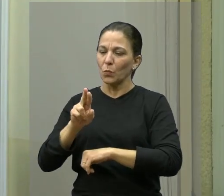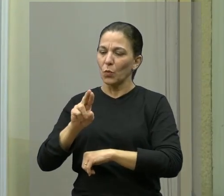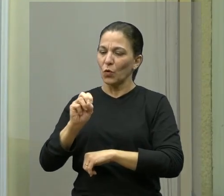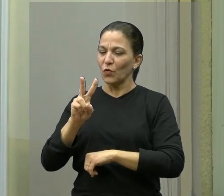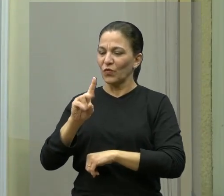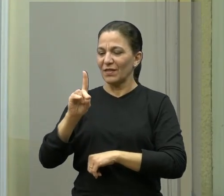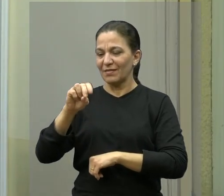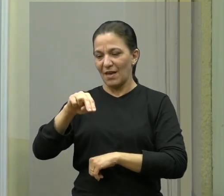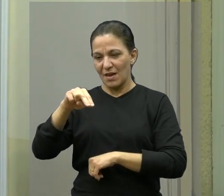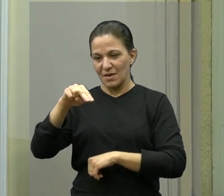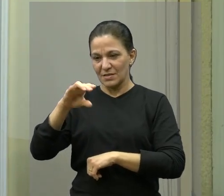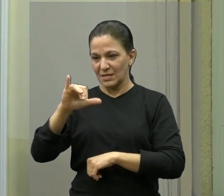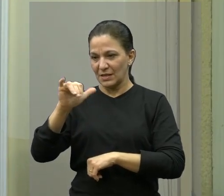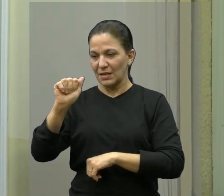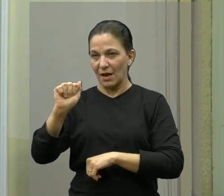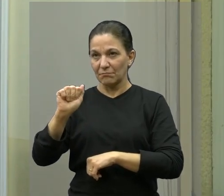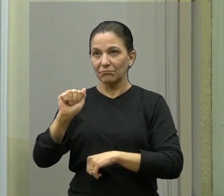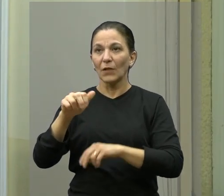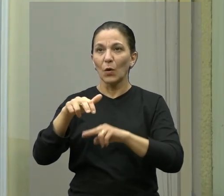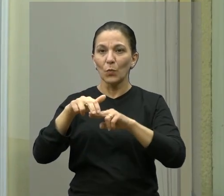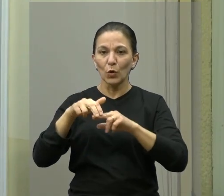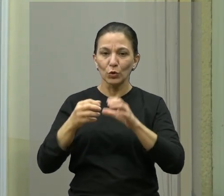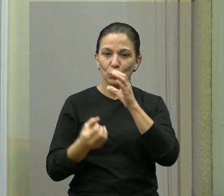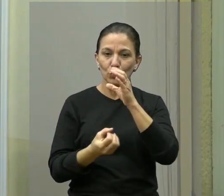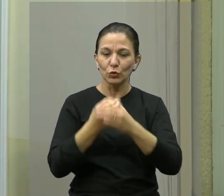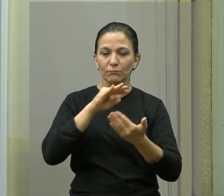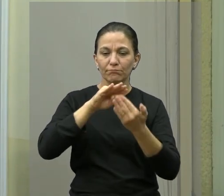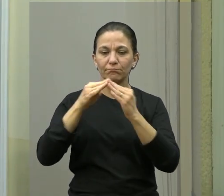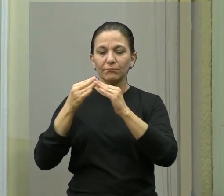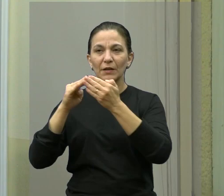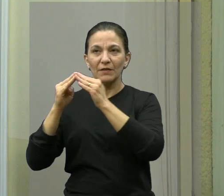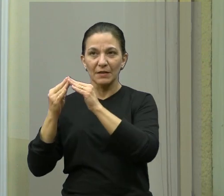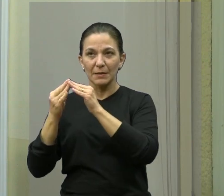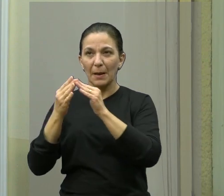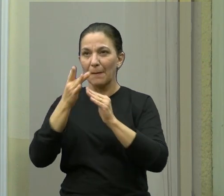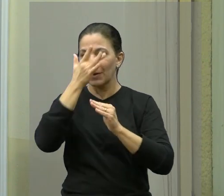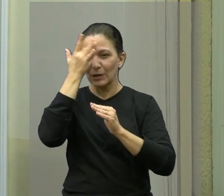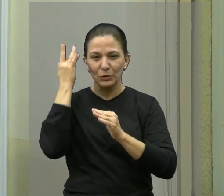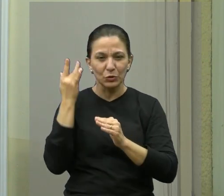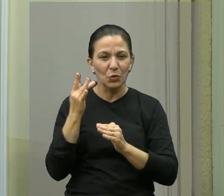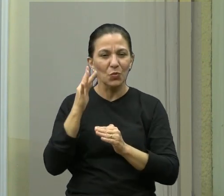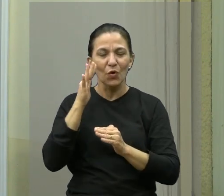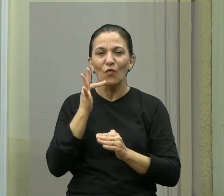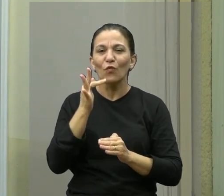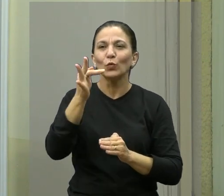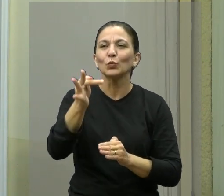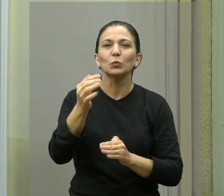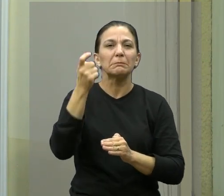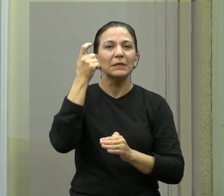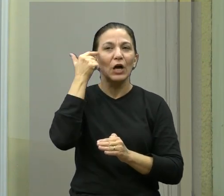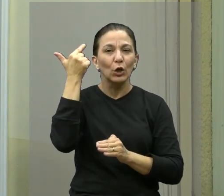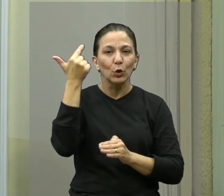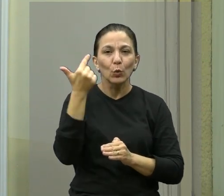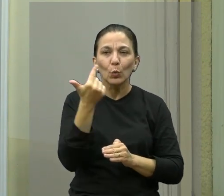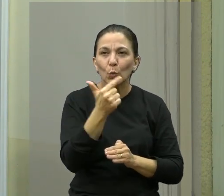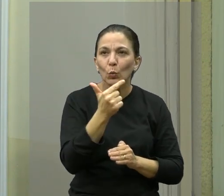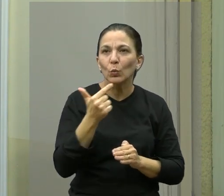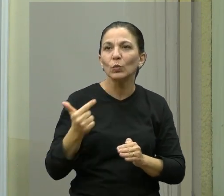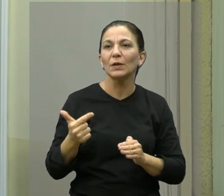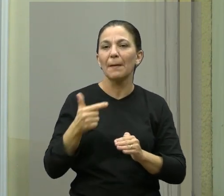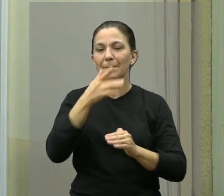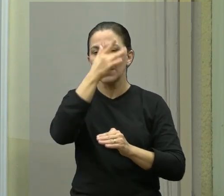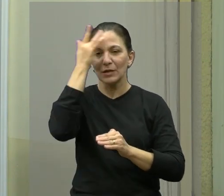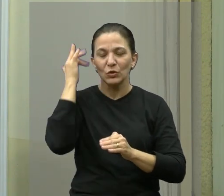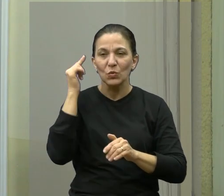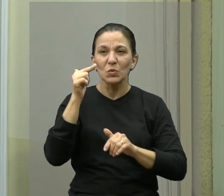que originam as favelas. Nascem de pessoas sem perspectiva, sem alternativa, trabalhadores,